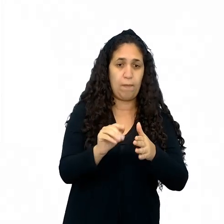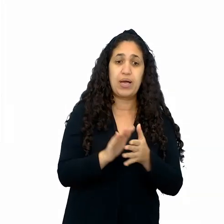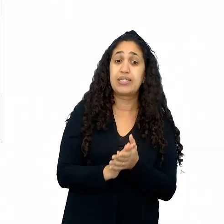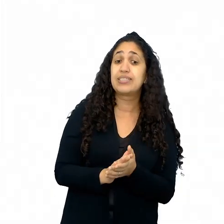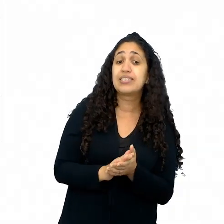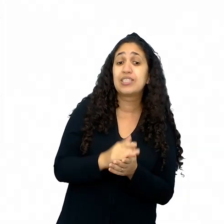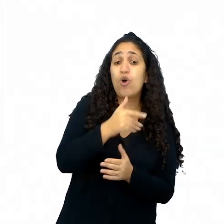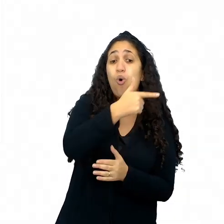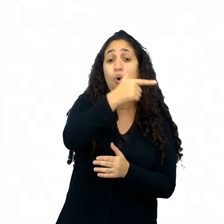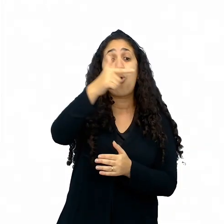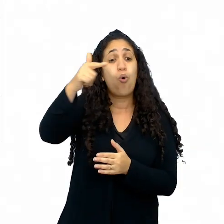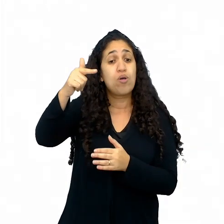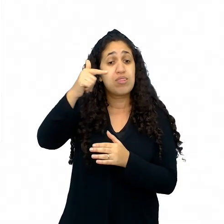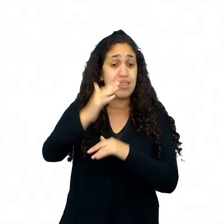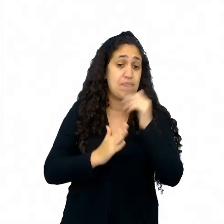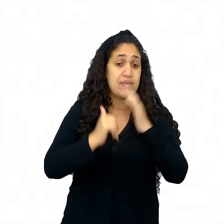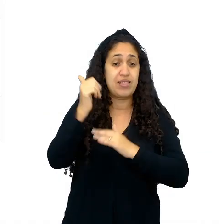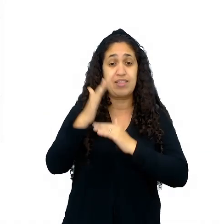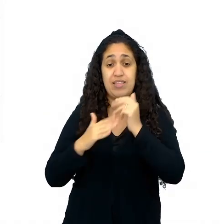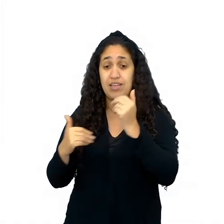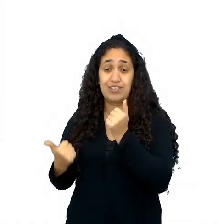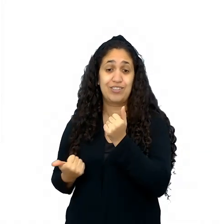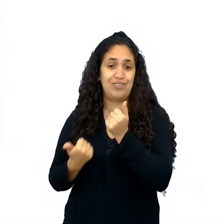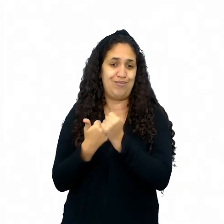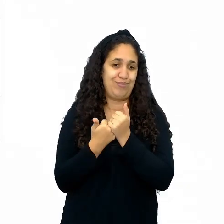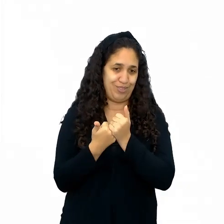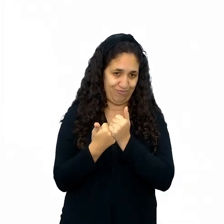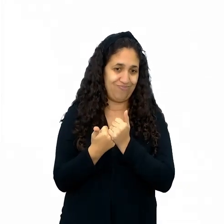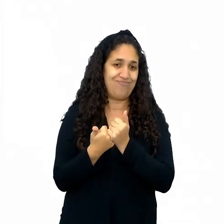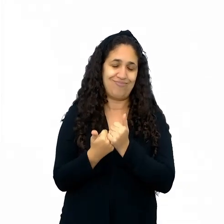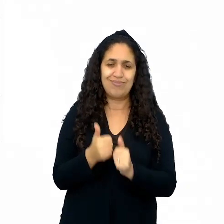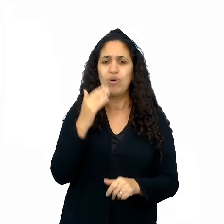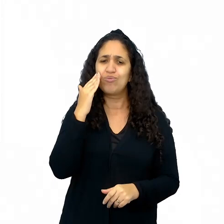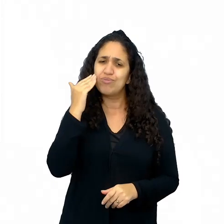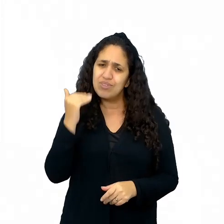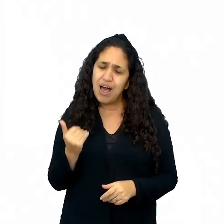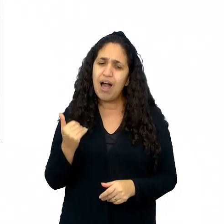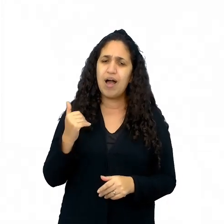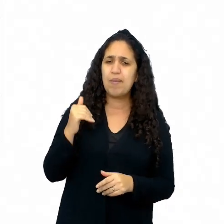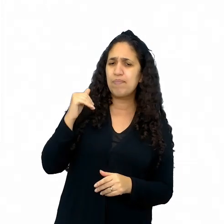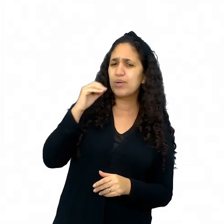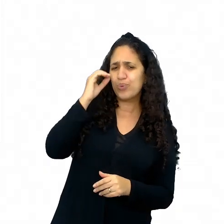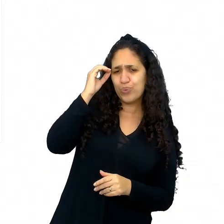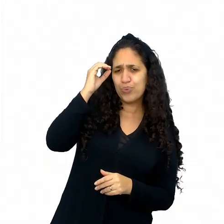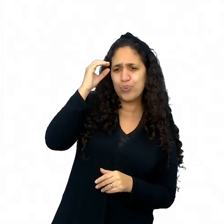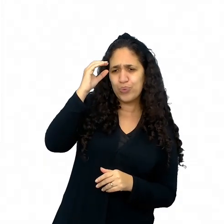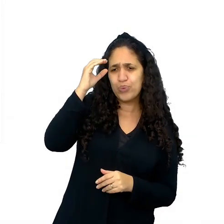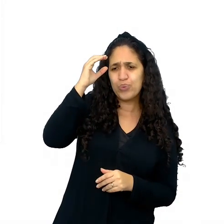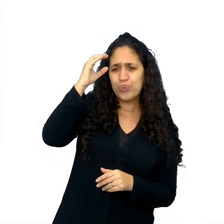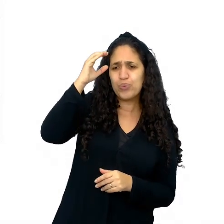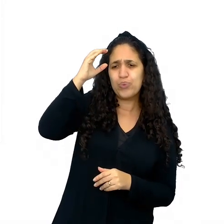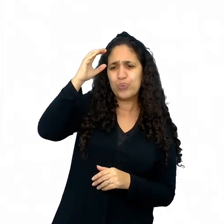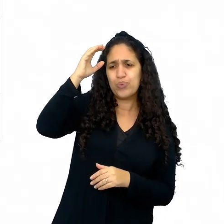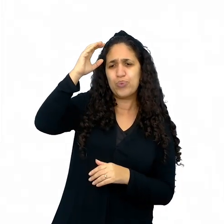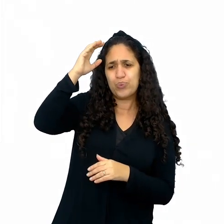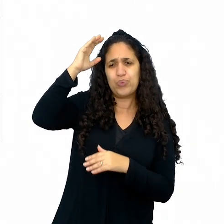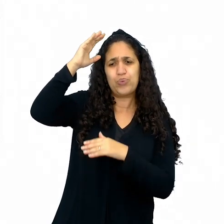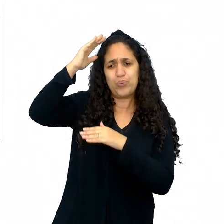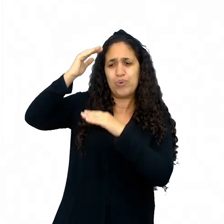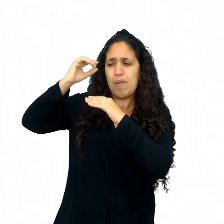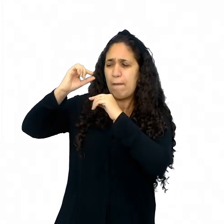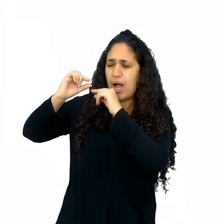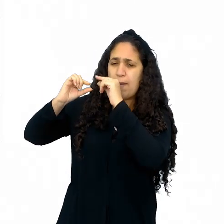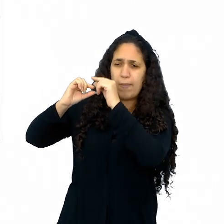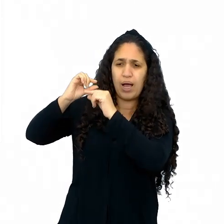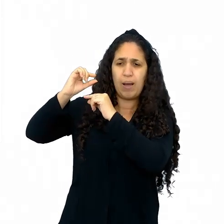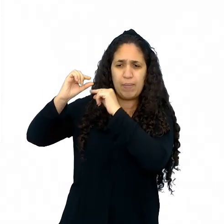indicadas habilidades de suporte. Nós sabemos que o processo de conhecimento é gradativo, certo? Para que o nosso